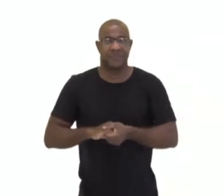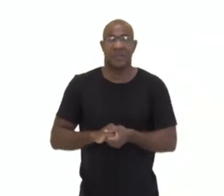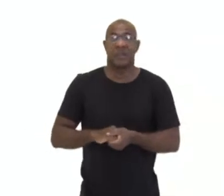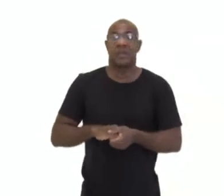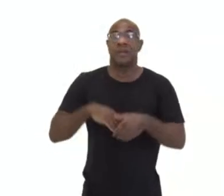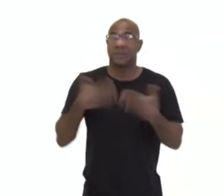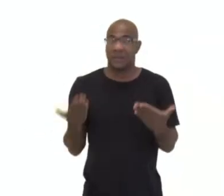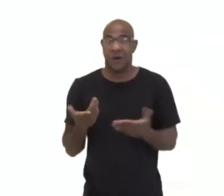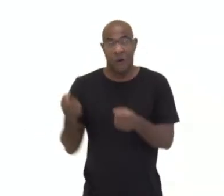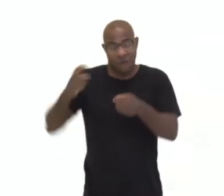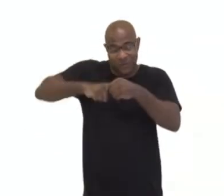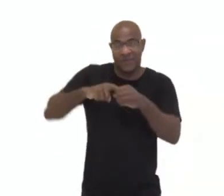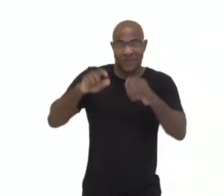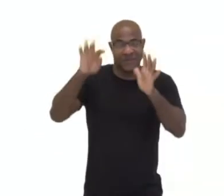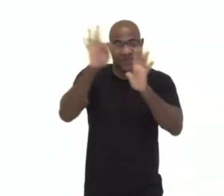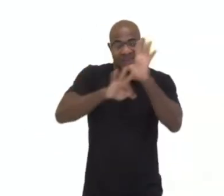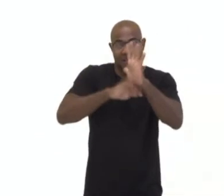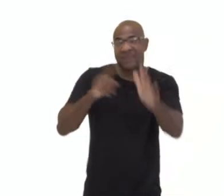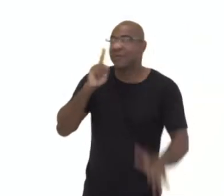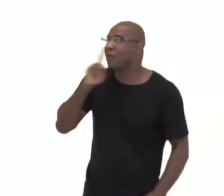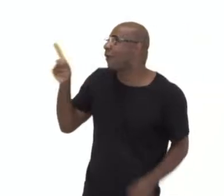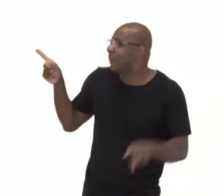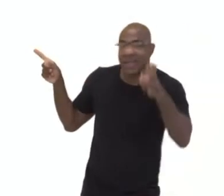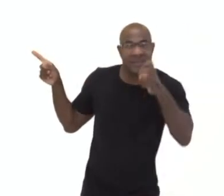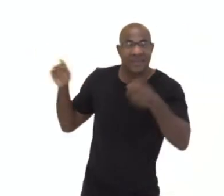Voltando aqui o texto, eu observo aqui, ó.